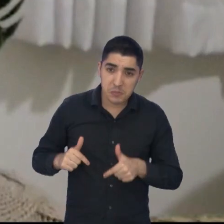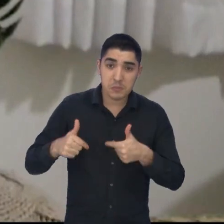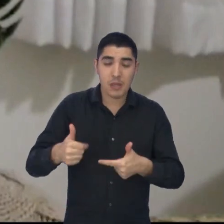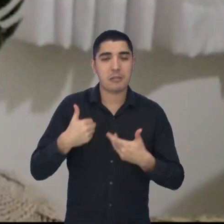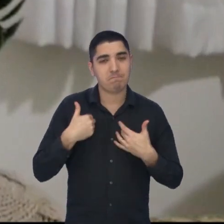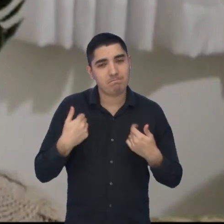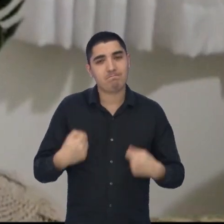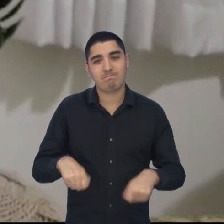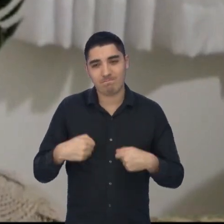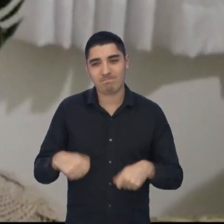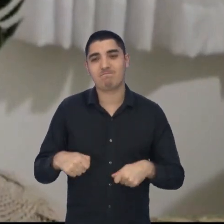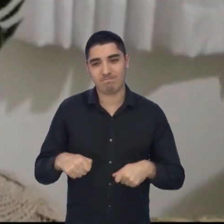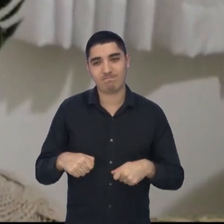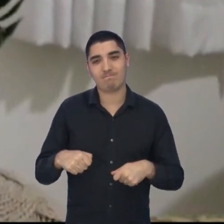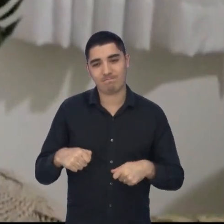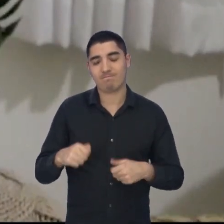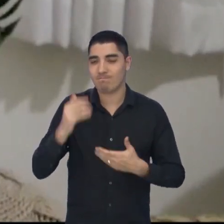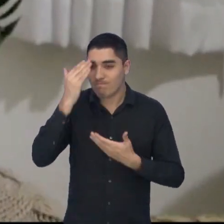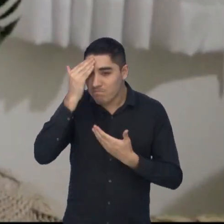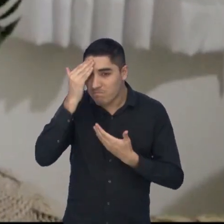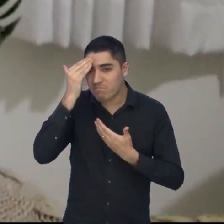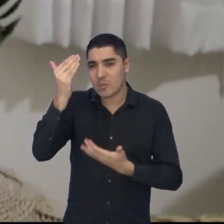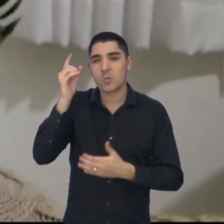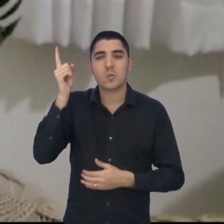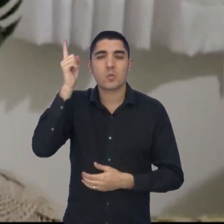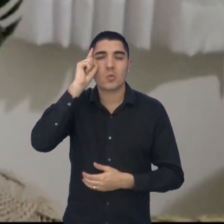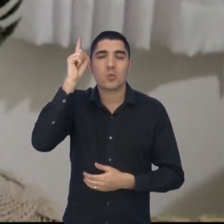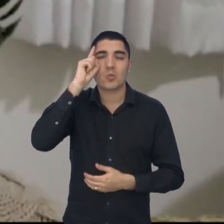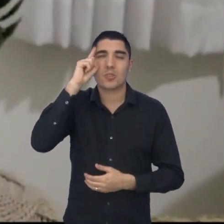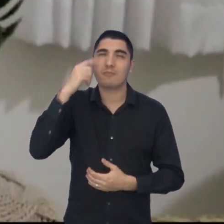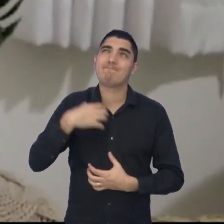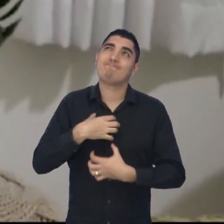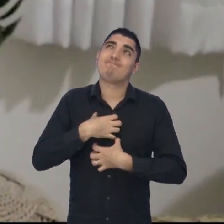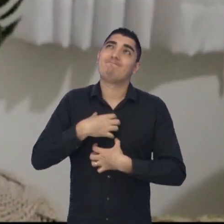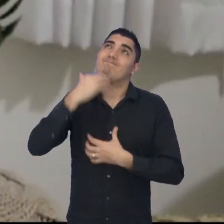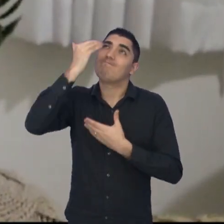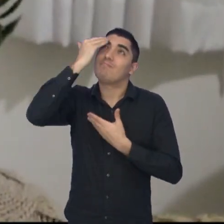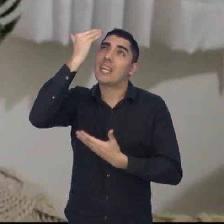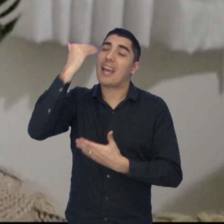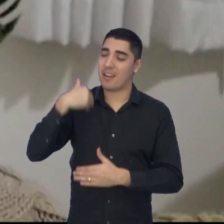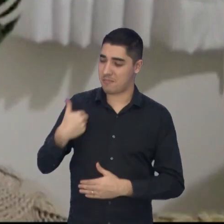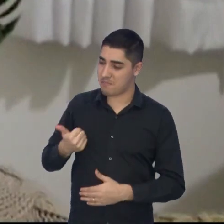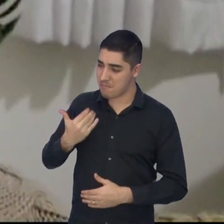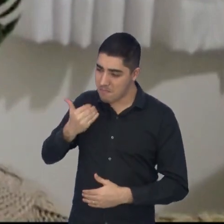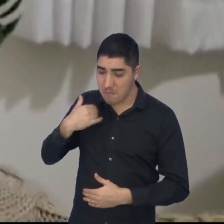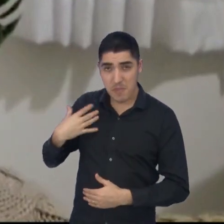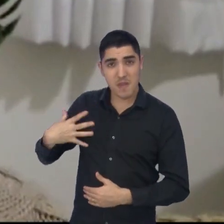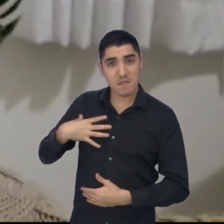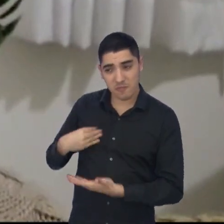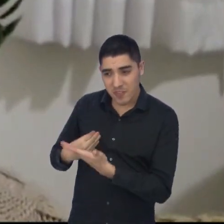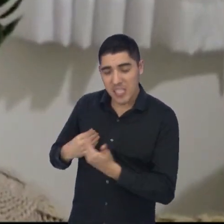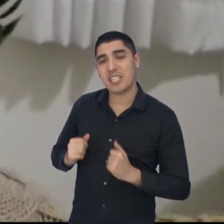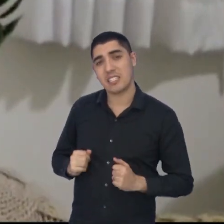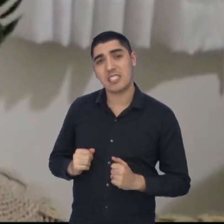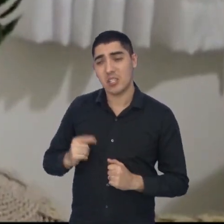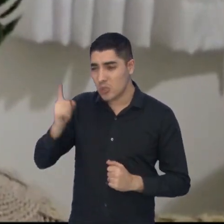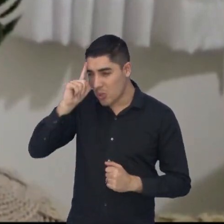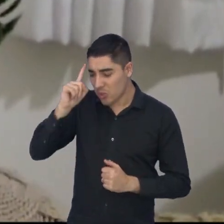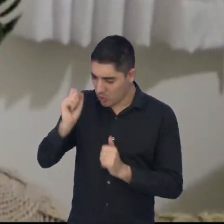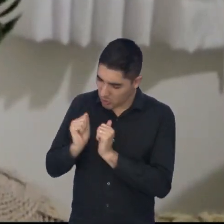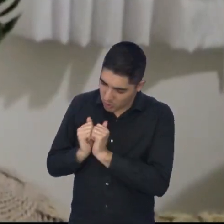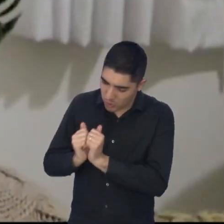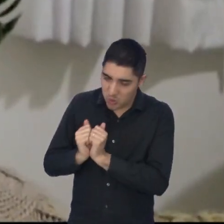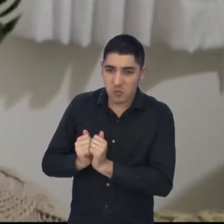a agradecer, agradeço todos os dias por ser sua mãe, por ter você na minha vida, porque você é uma